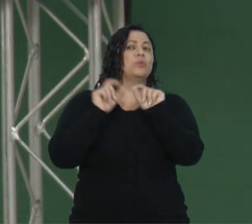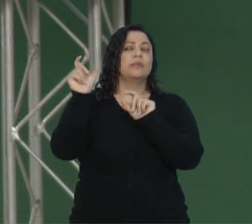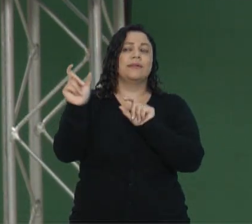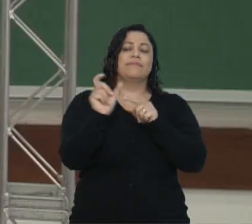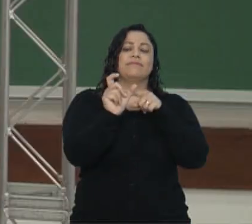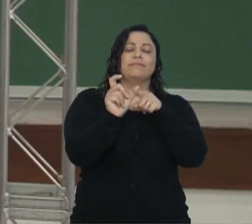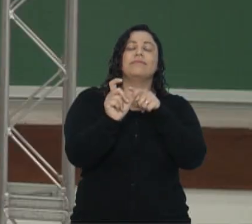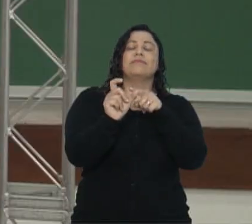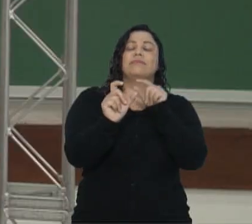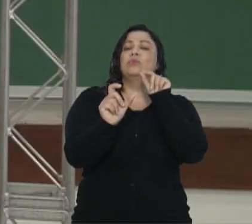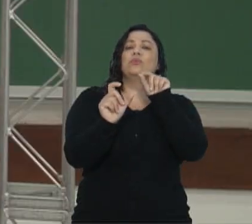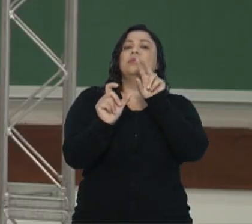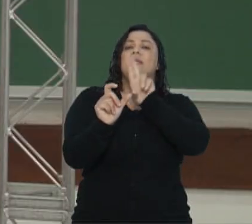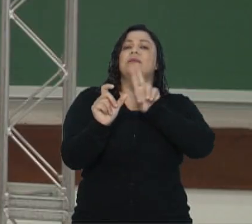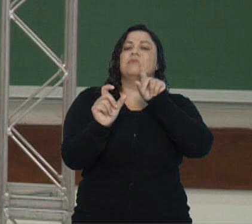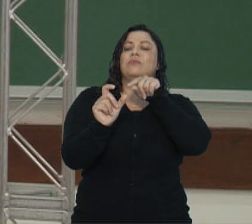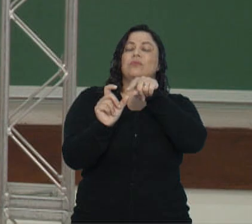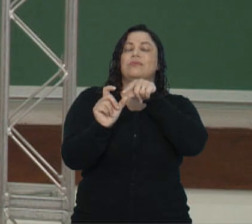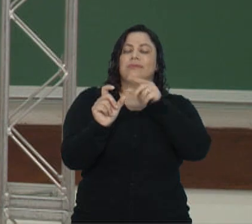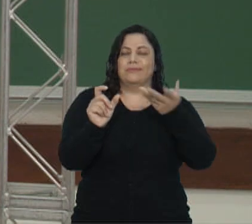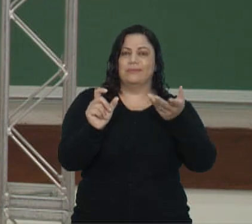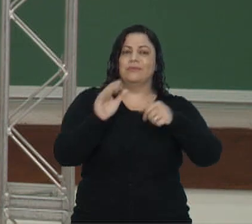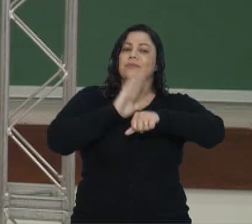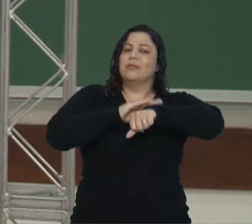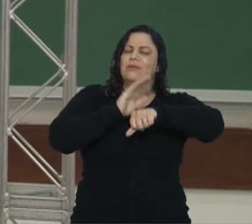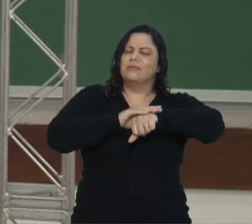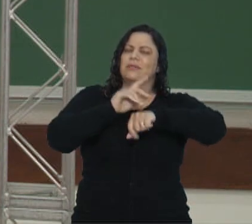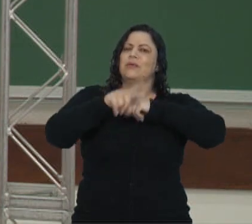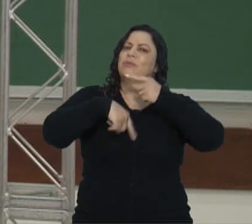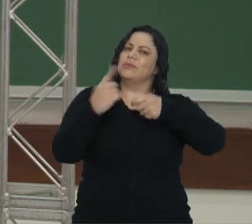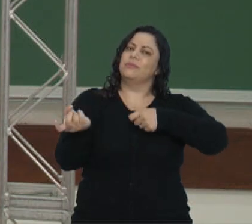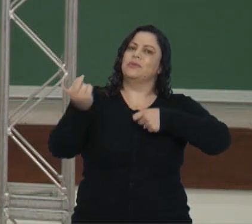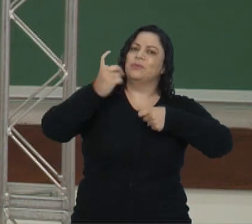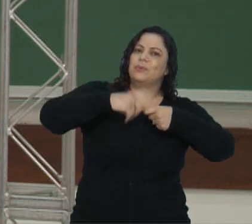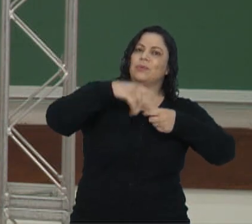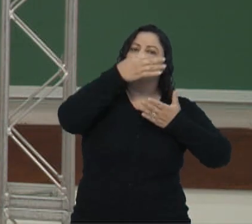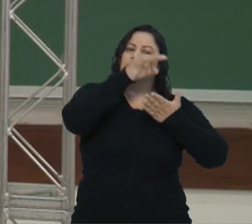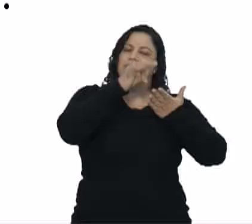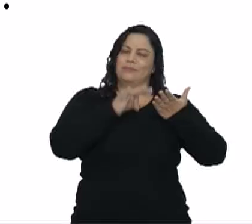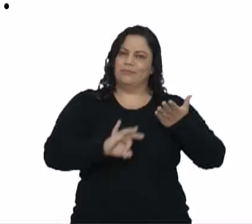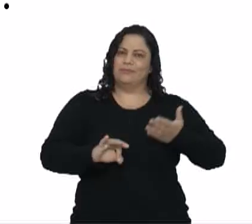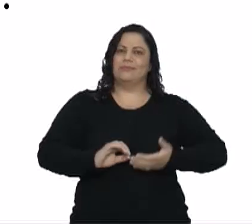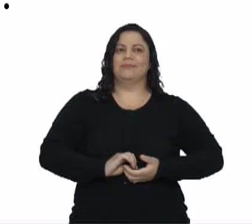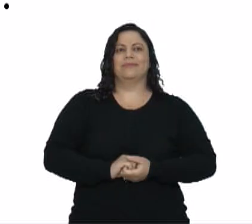um tempo, você vai fazer e a gente volta para conversar, corrigir e fechar.